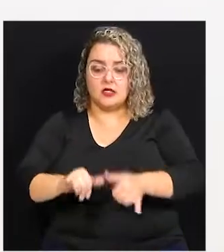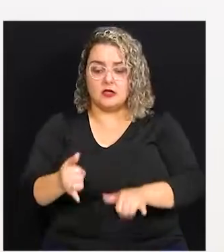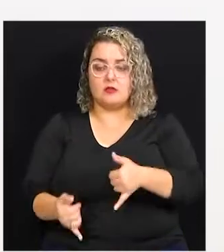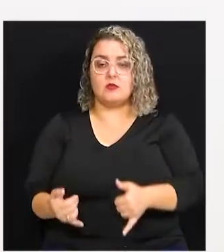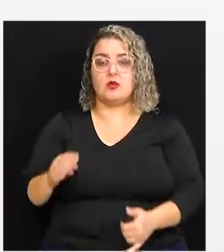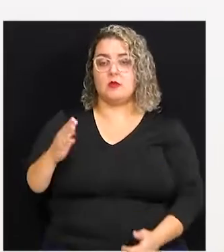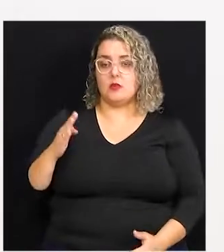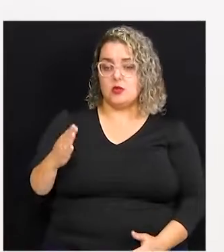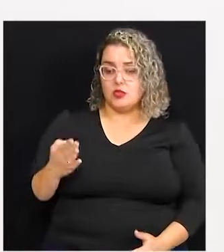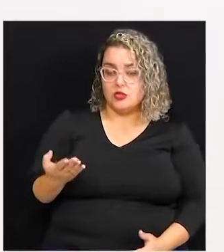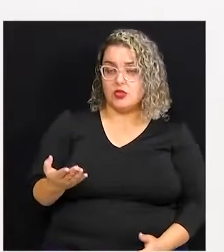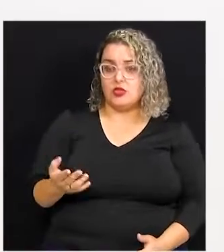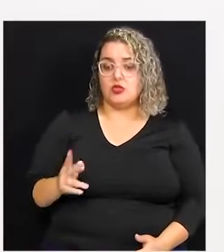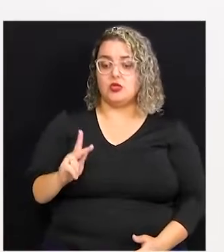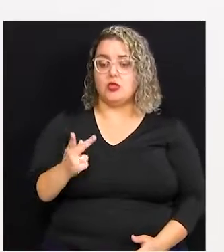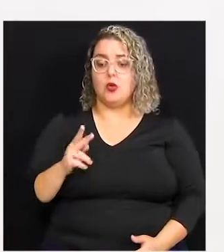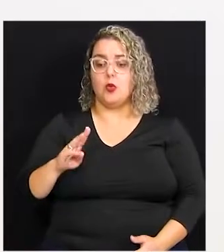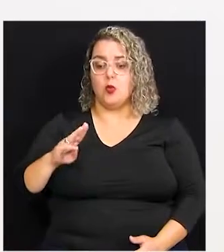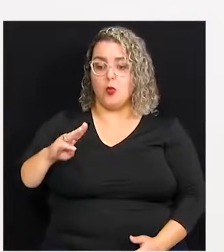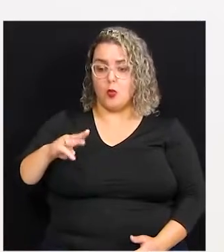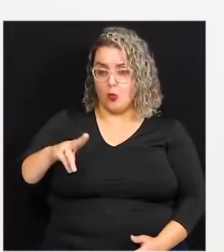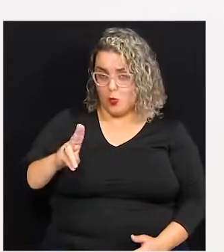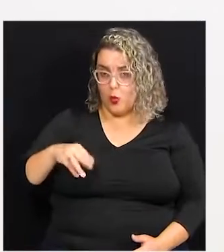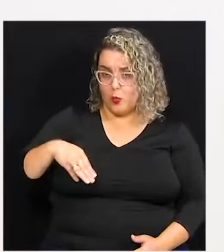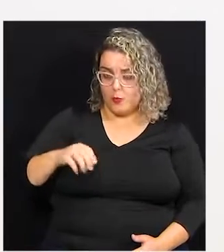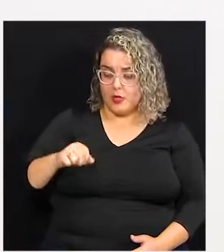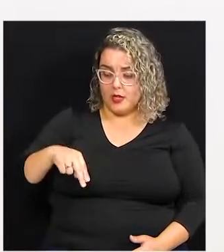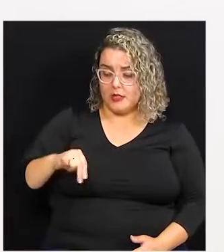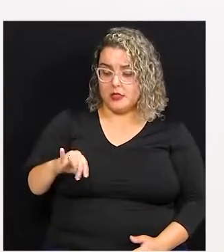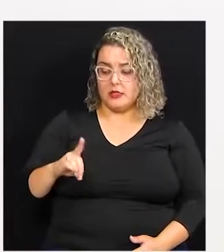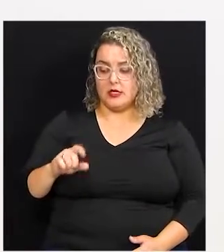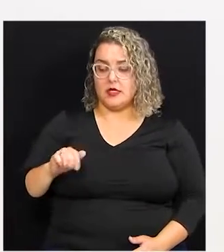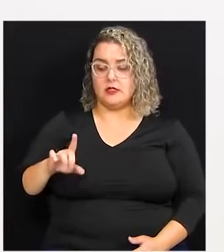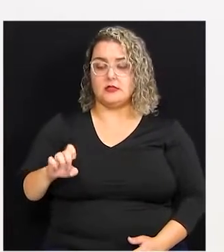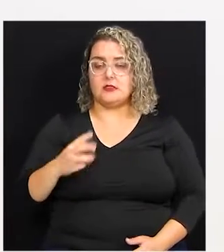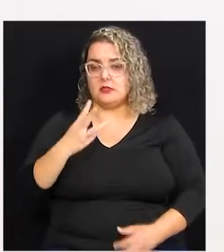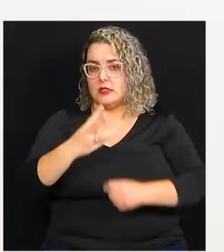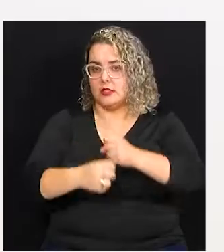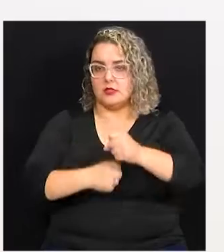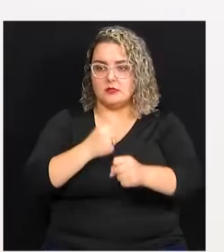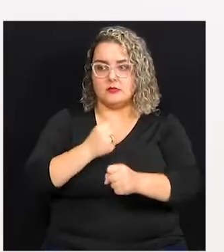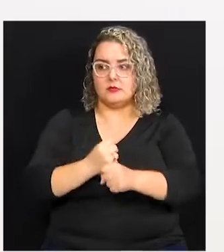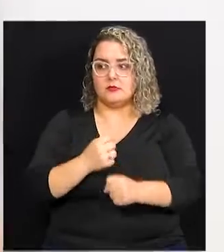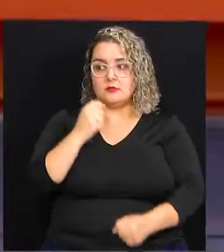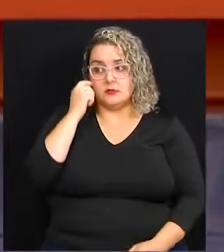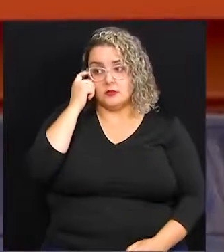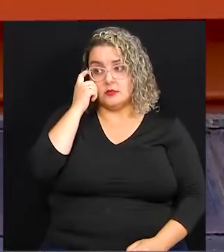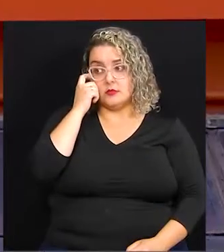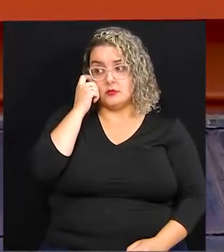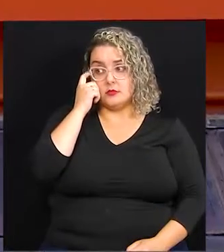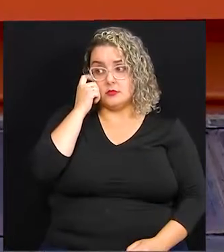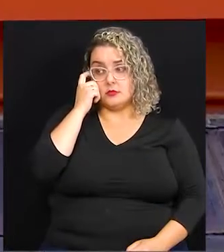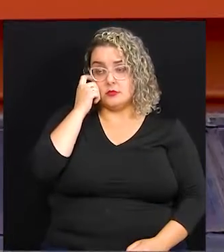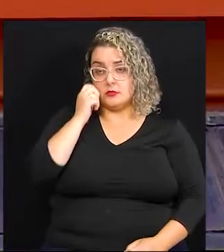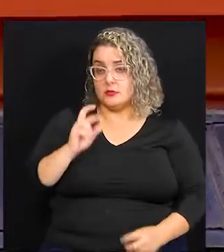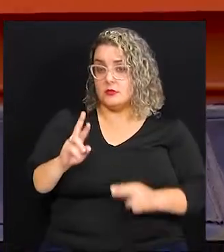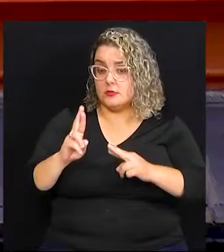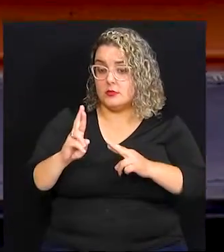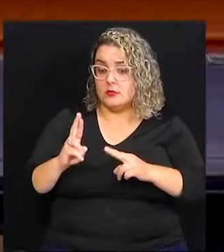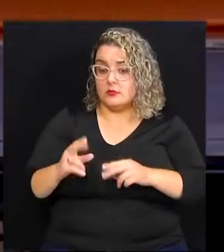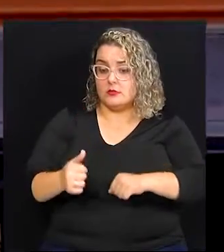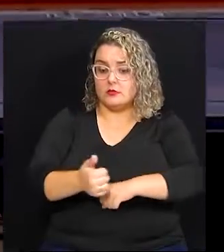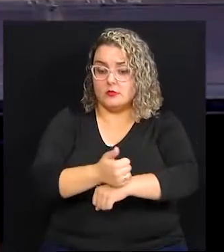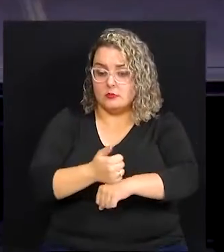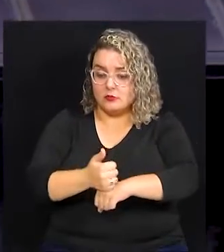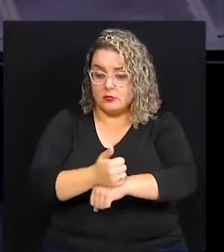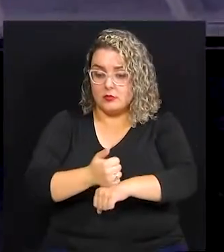e humanidades. Isso em 3 anos, ele já sai daqui, esperamos já ou seguir uma